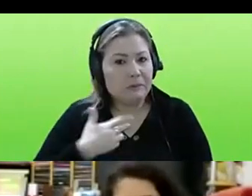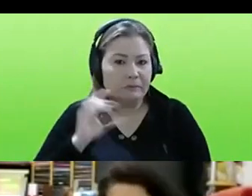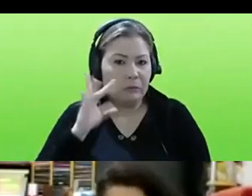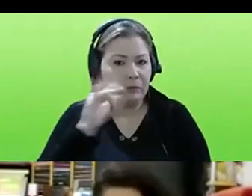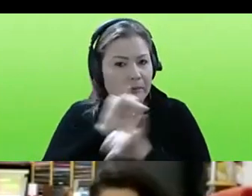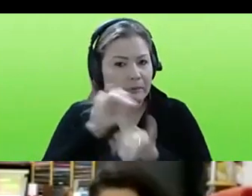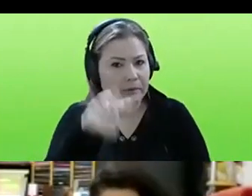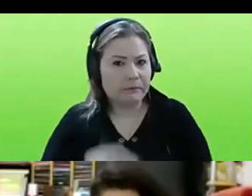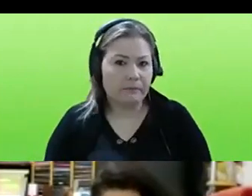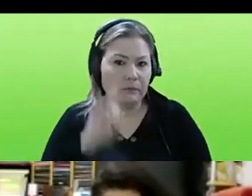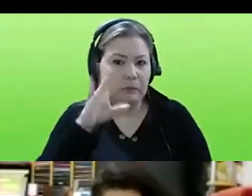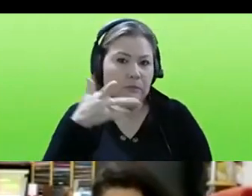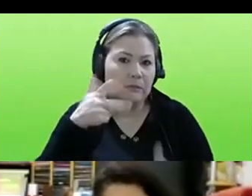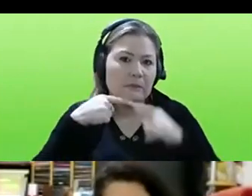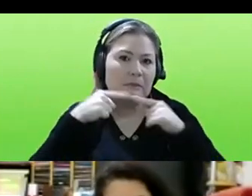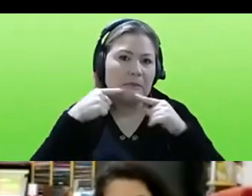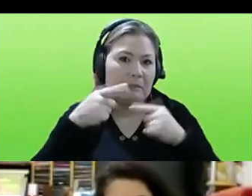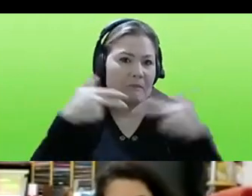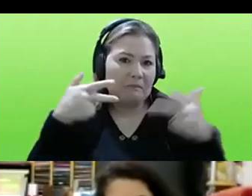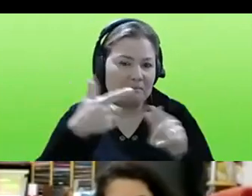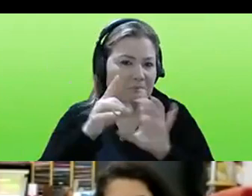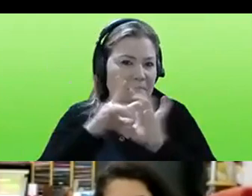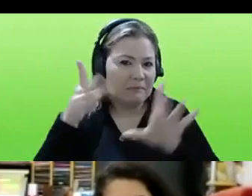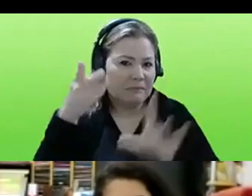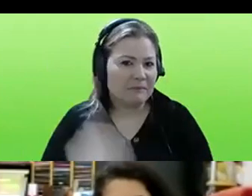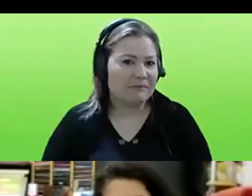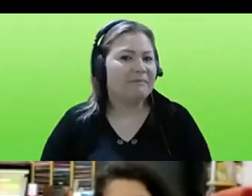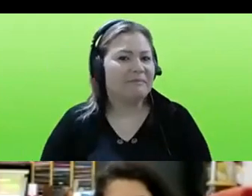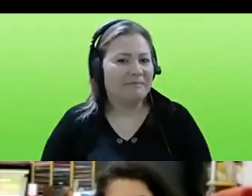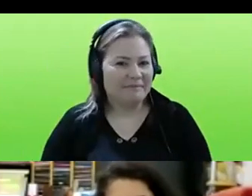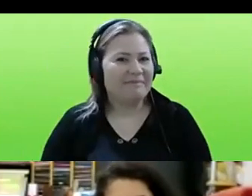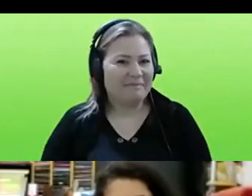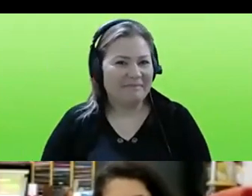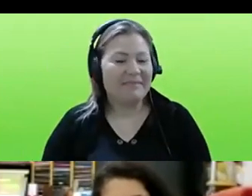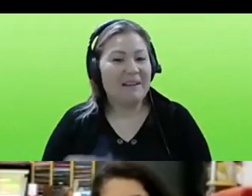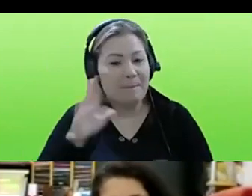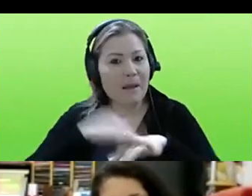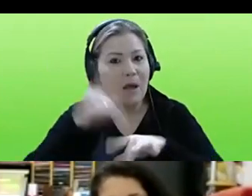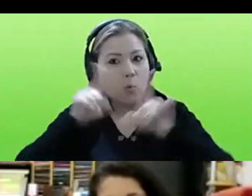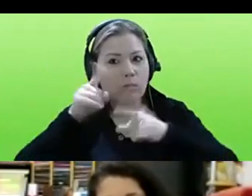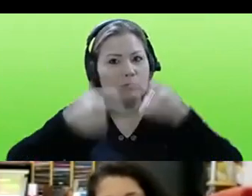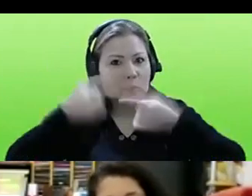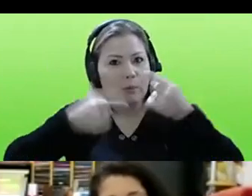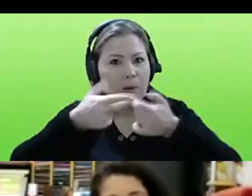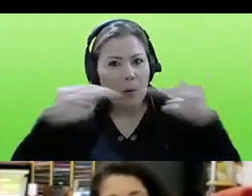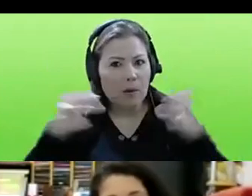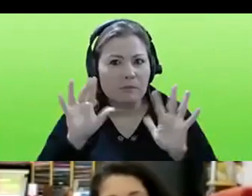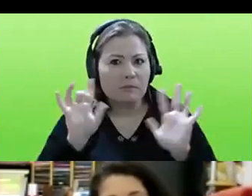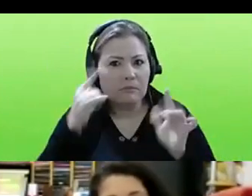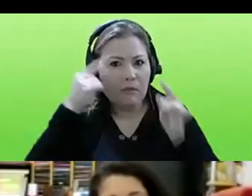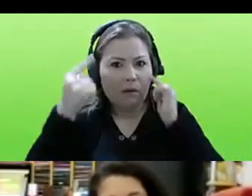equitativa. Bom, pessoal, mais algum questionamento, alguma ideia a ser